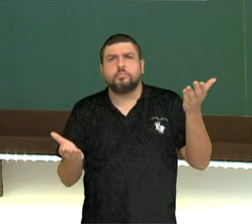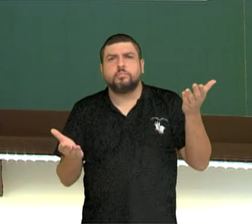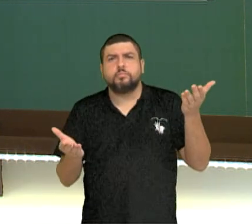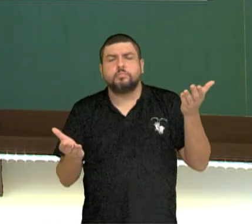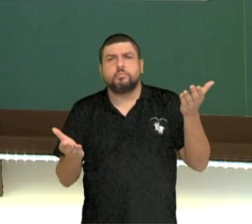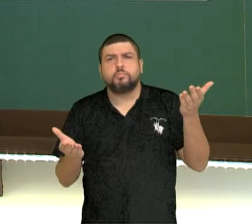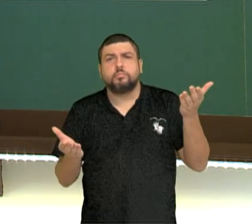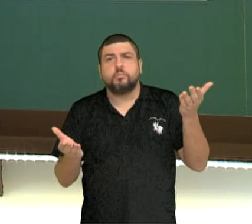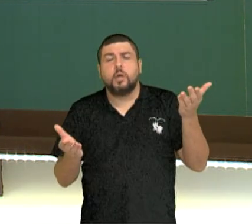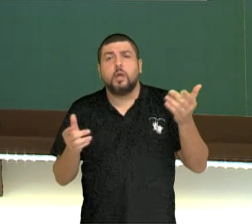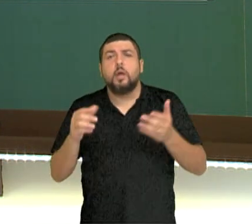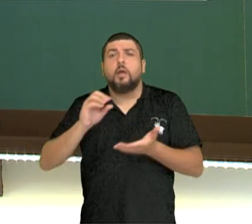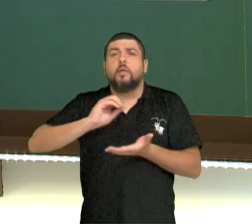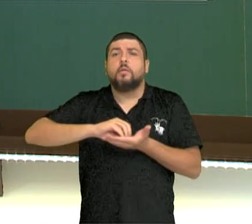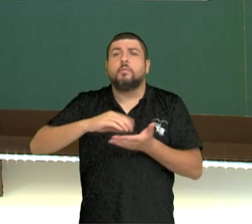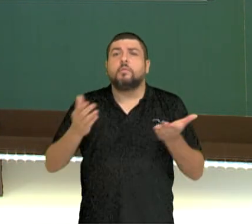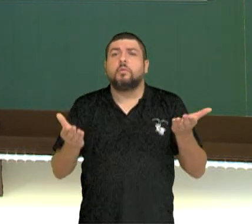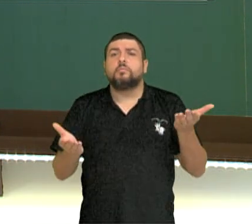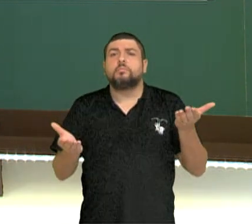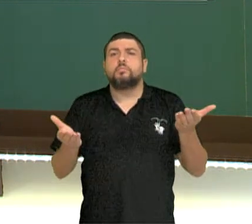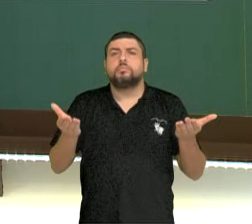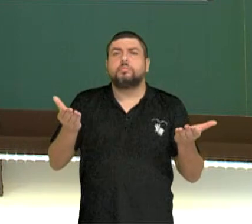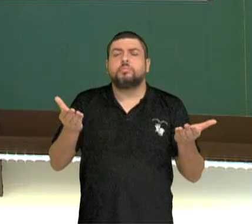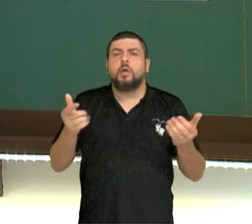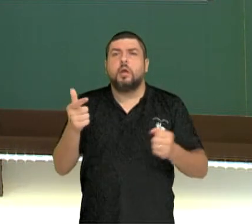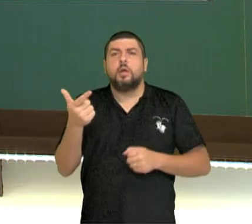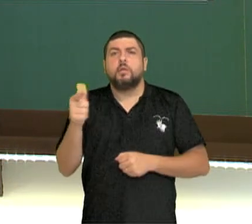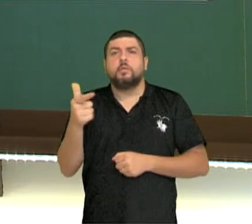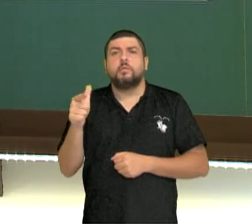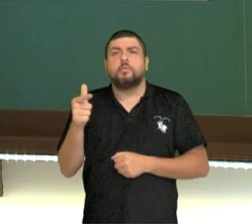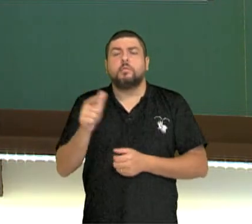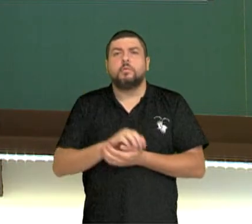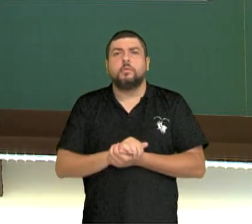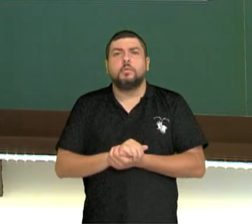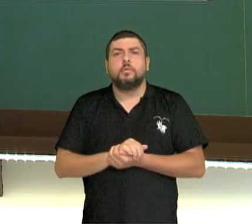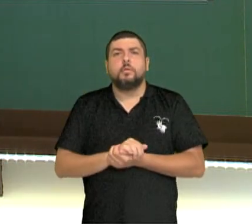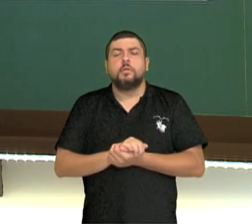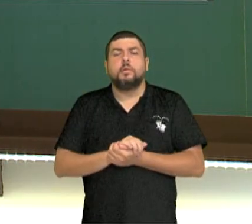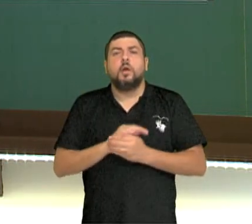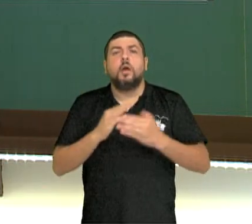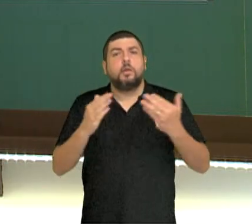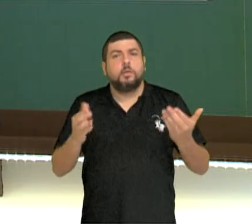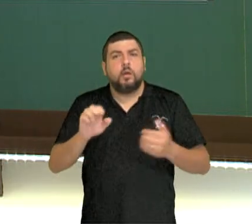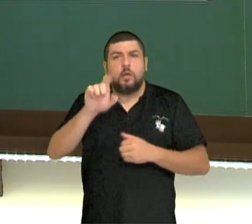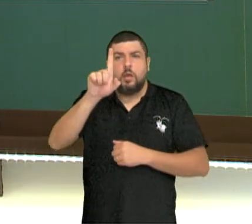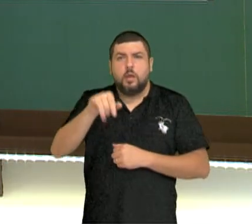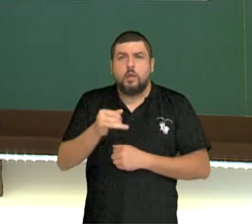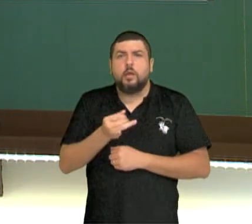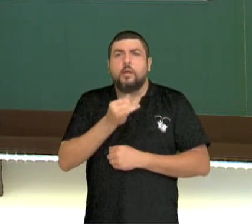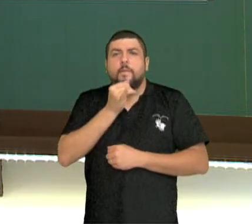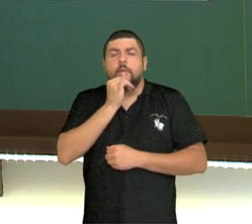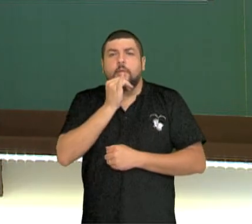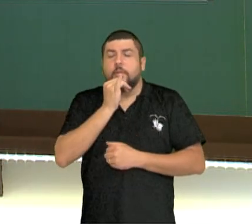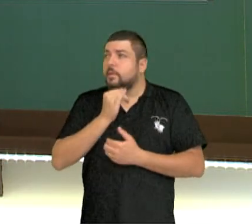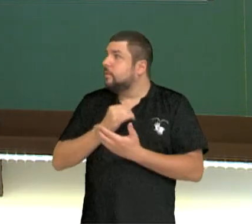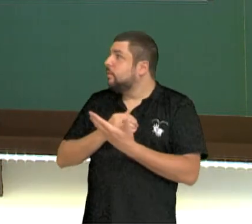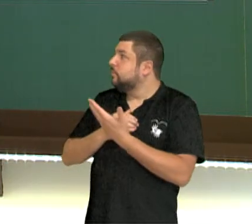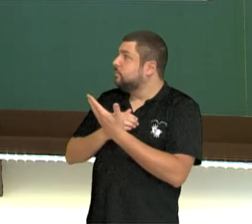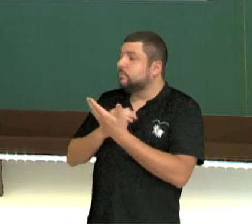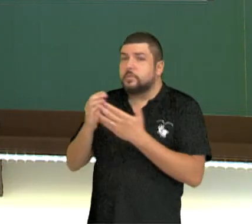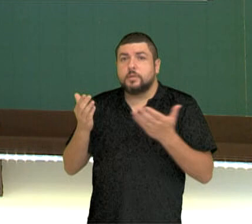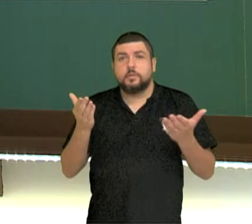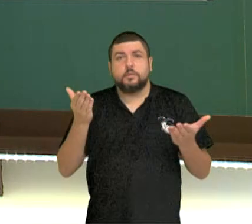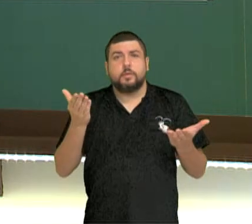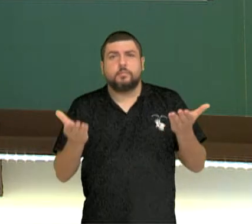estabilizada, não teve um balanceamento. Então este aqui é um exemplo de uma reação química não